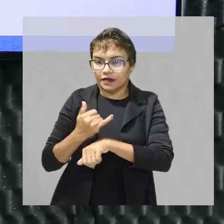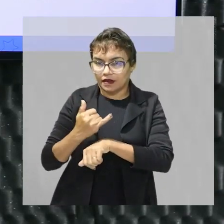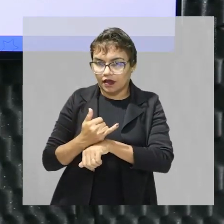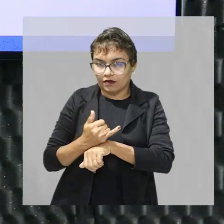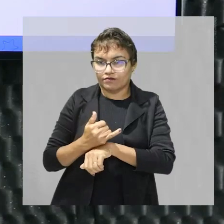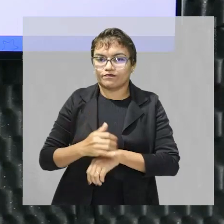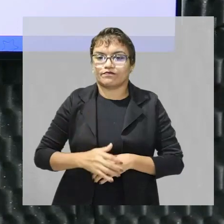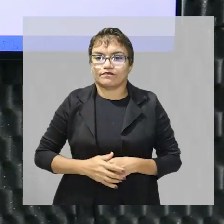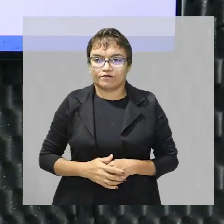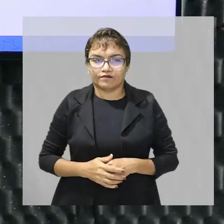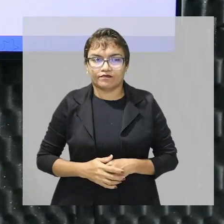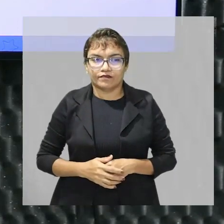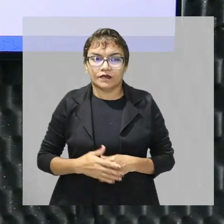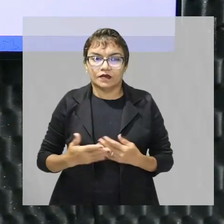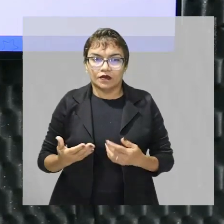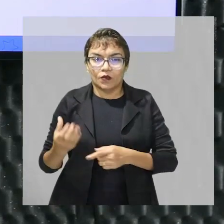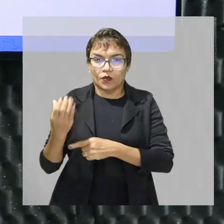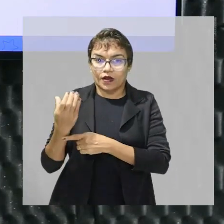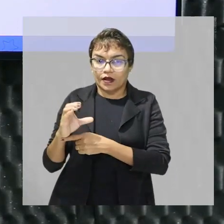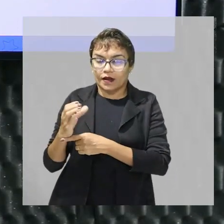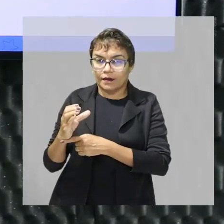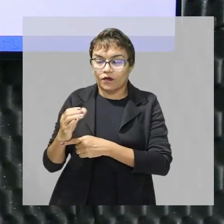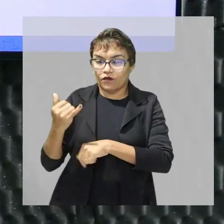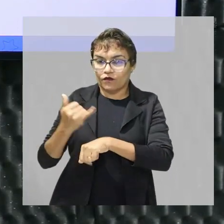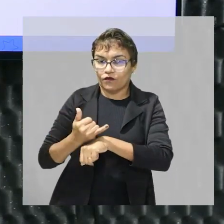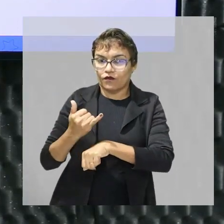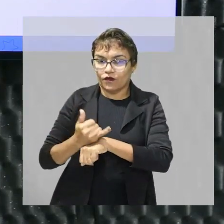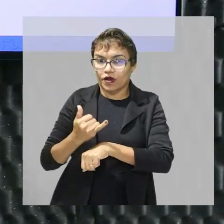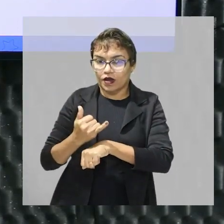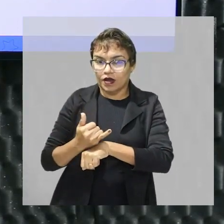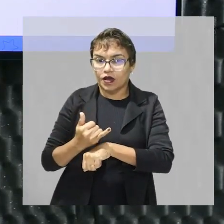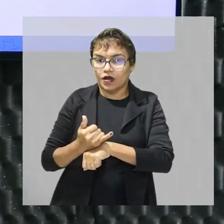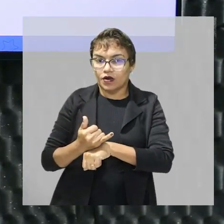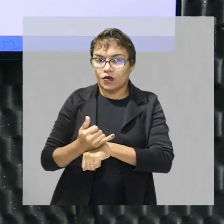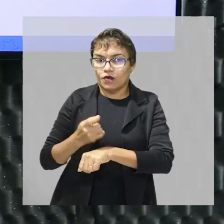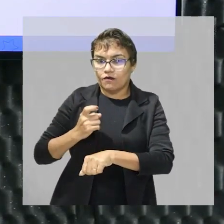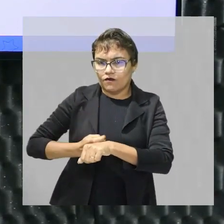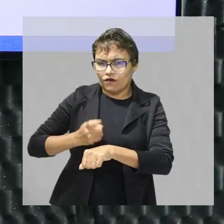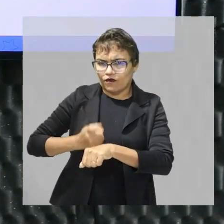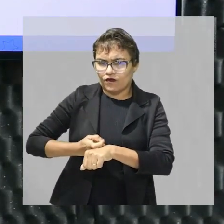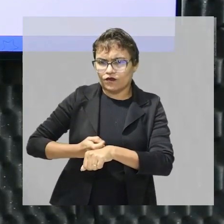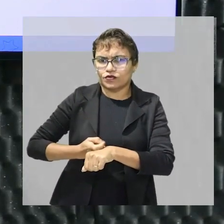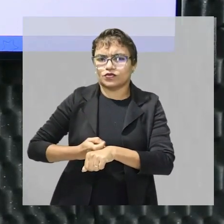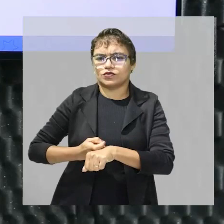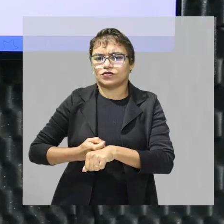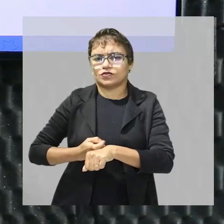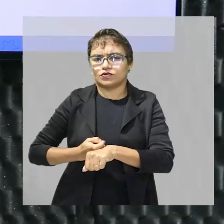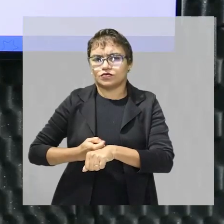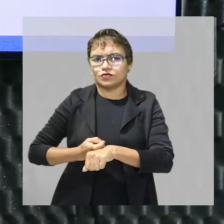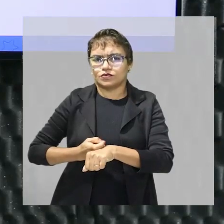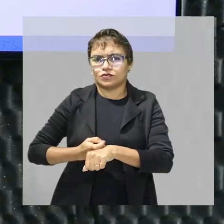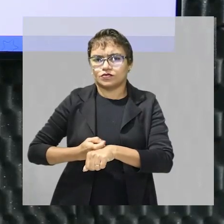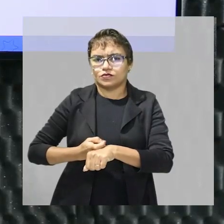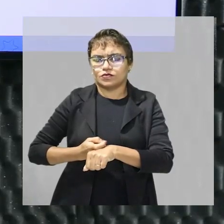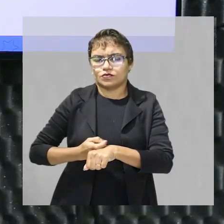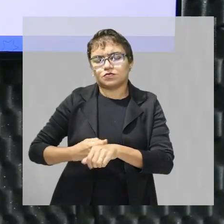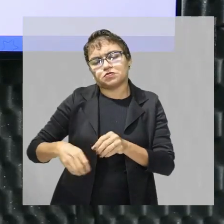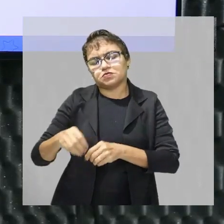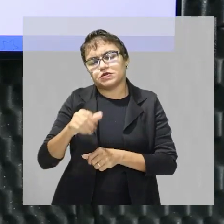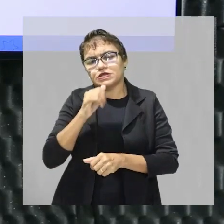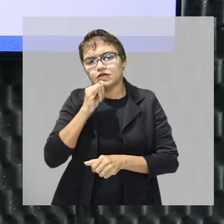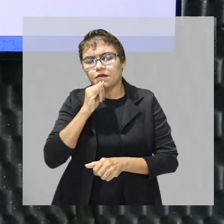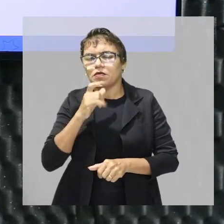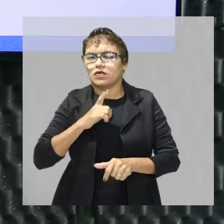condições, o carbono do ferro fundido é eliminado sob forma de gás, conforme a reação. Então, aqui